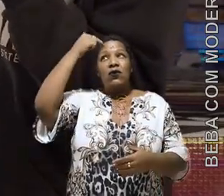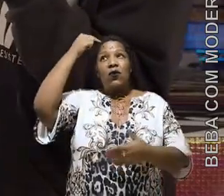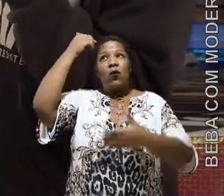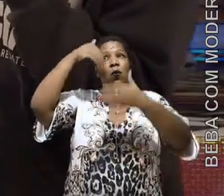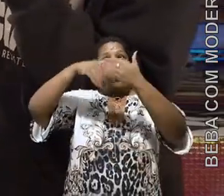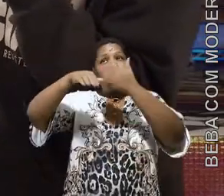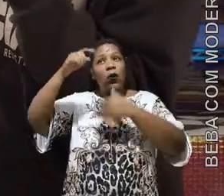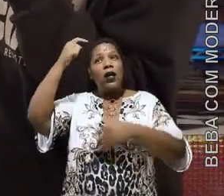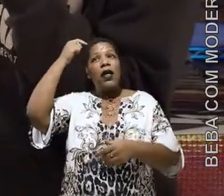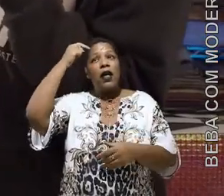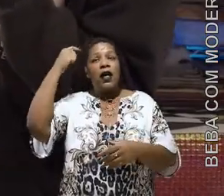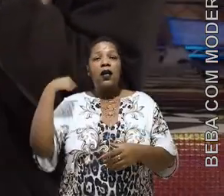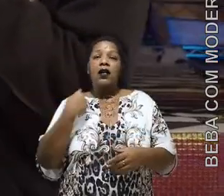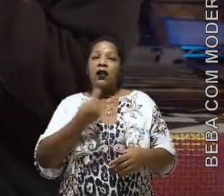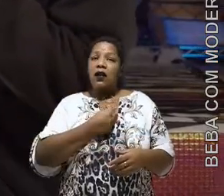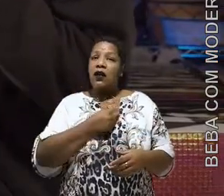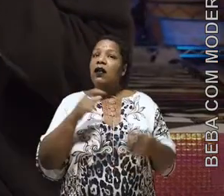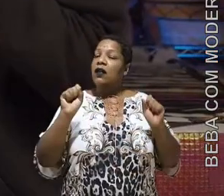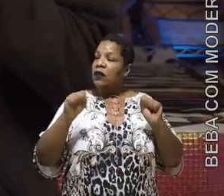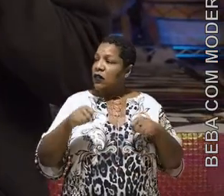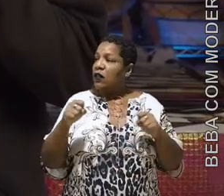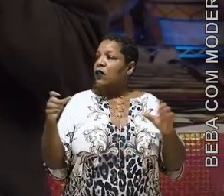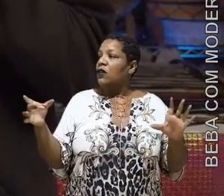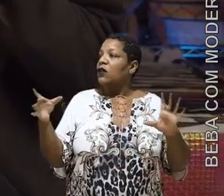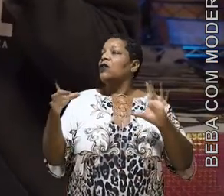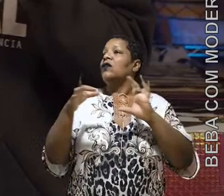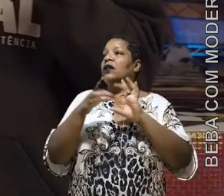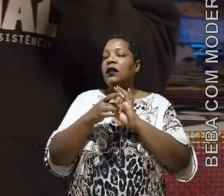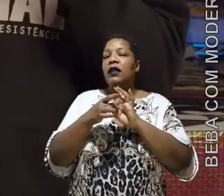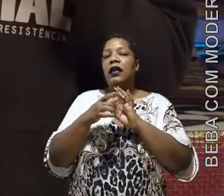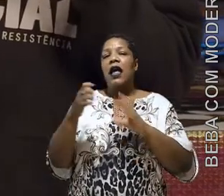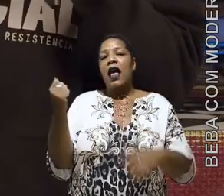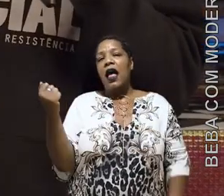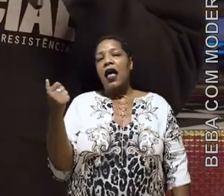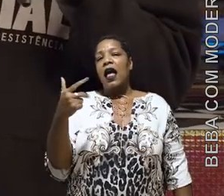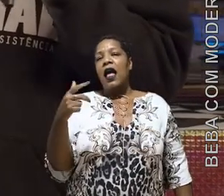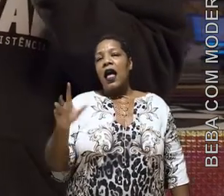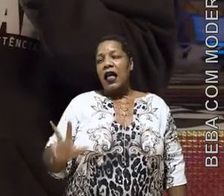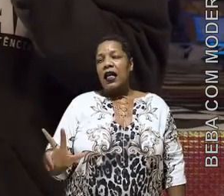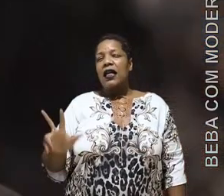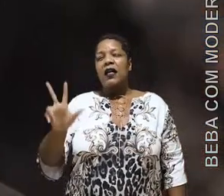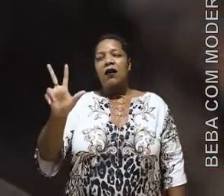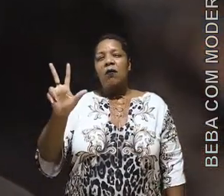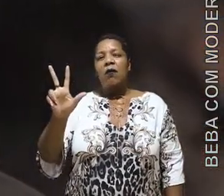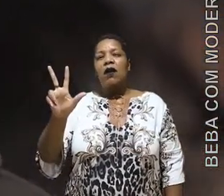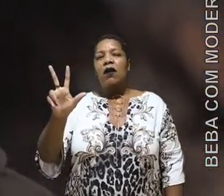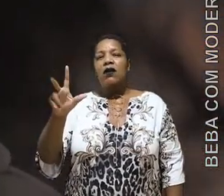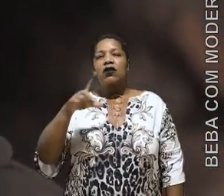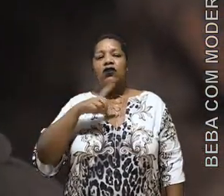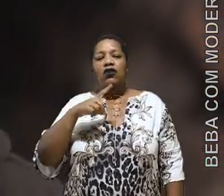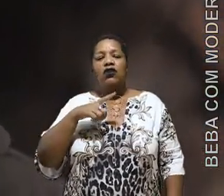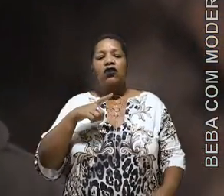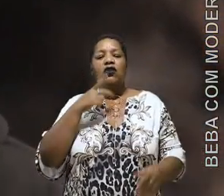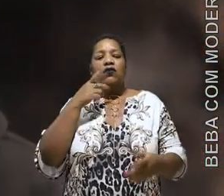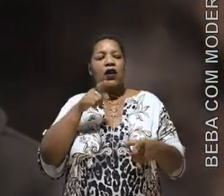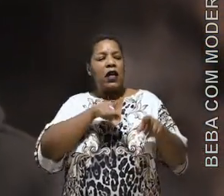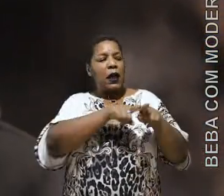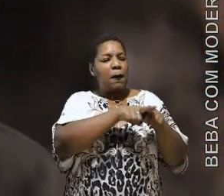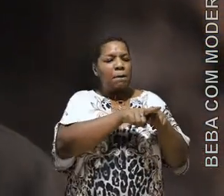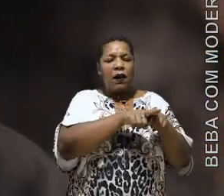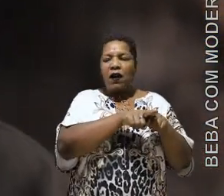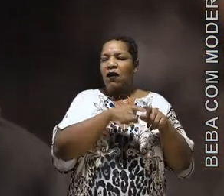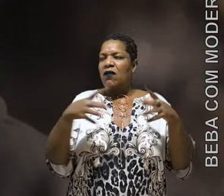classes e começa nas classes nas salas de aula e que passa do nosso próprio entendimento do que nós somos a riqueza